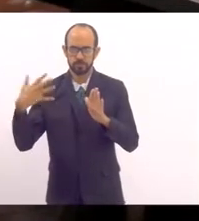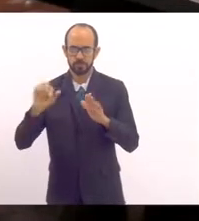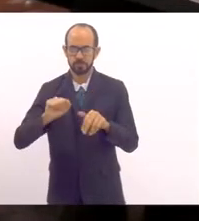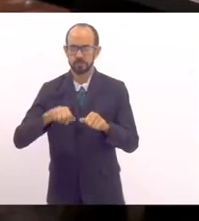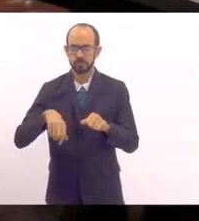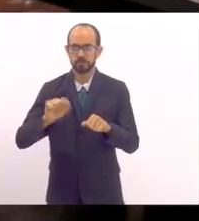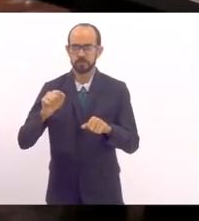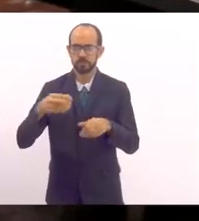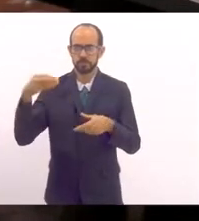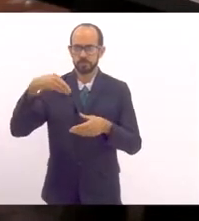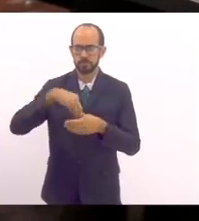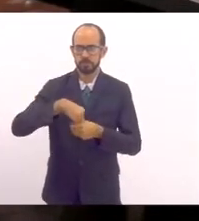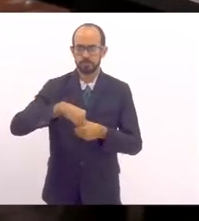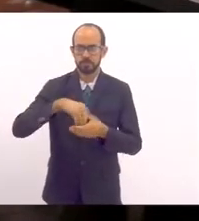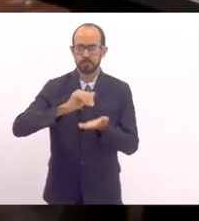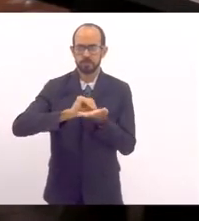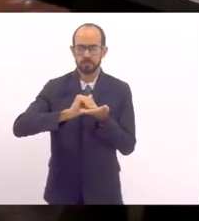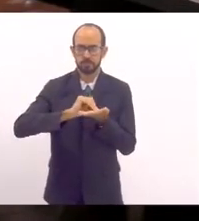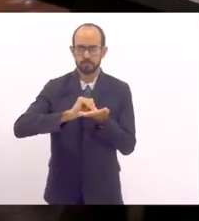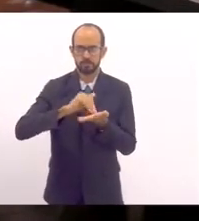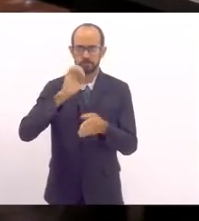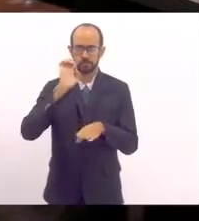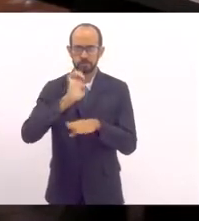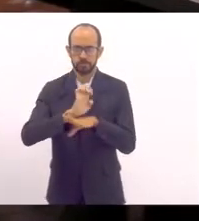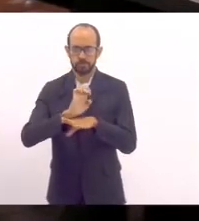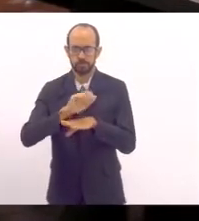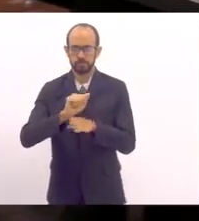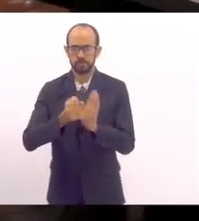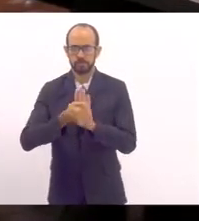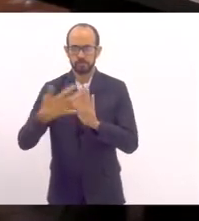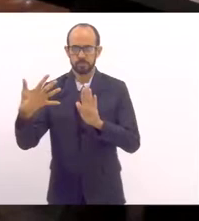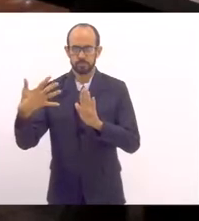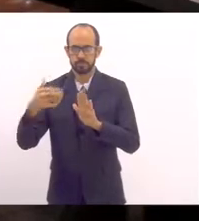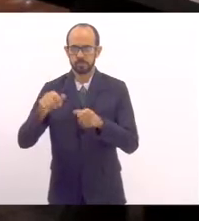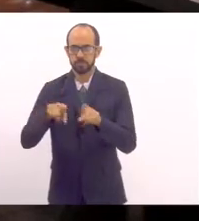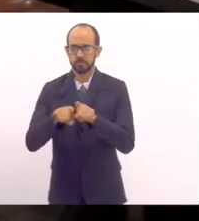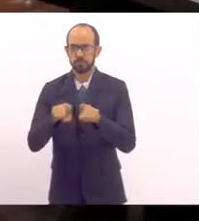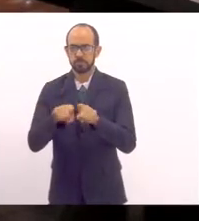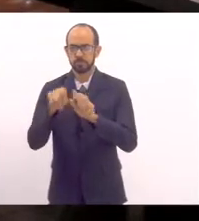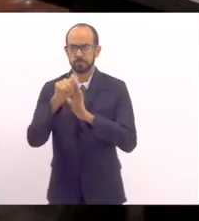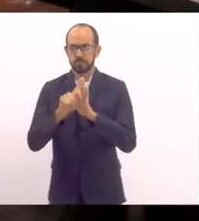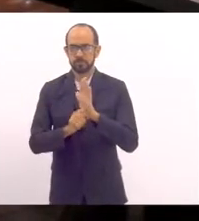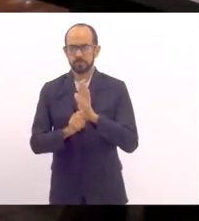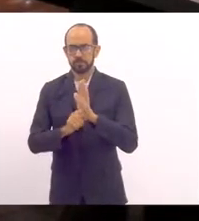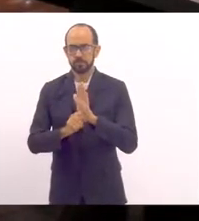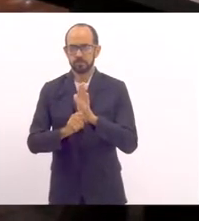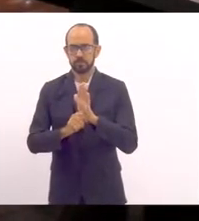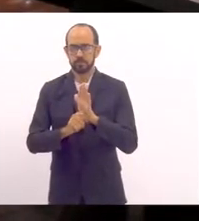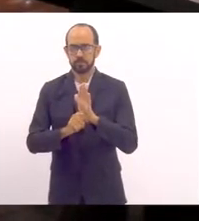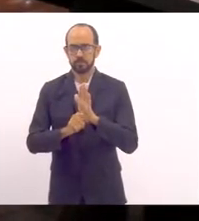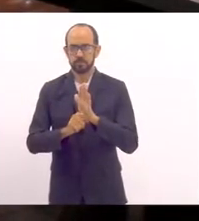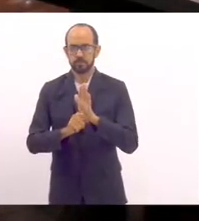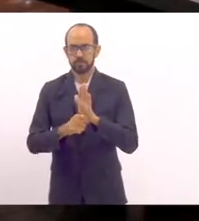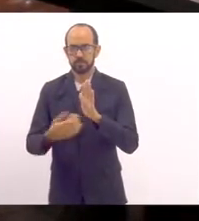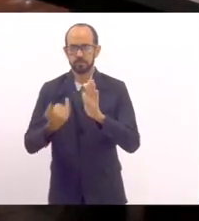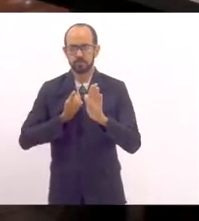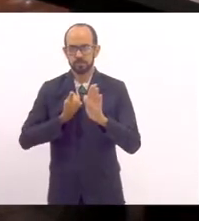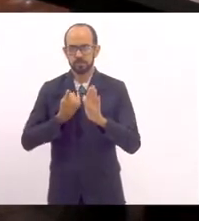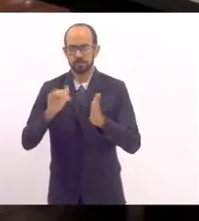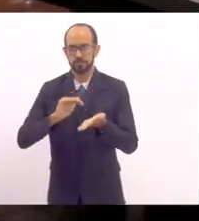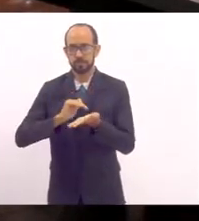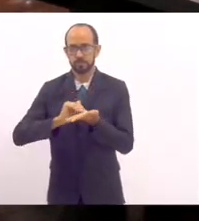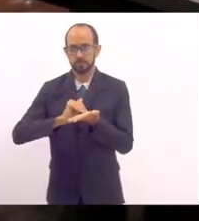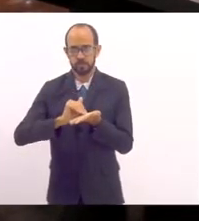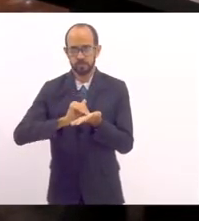várias secretarias de Estado. A gente tem aqui no texto que a Setur é o órgão central